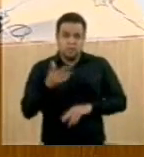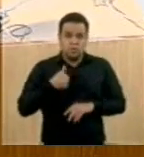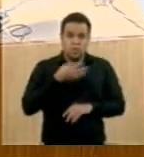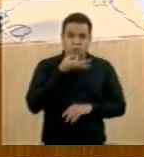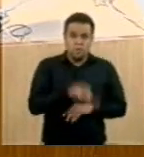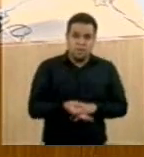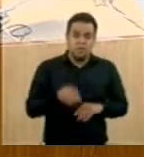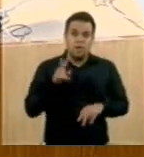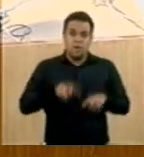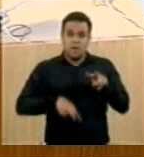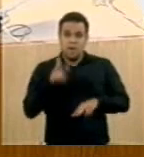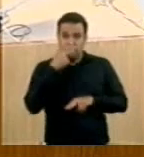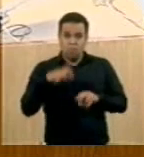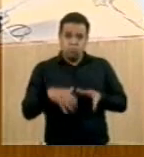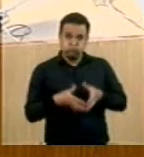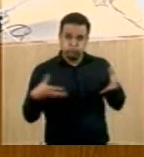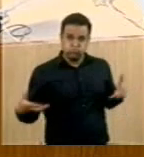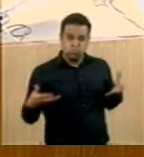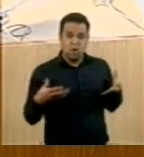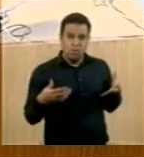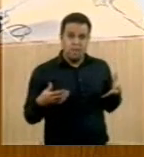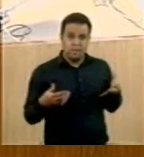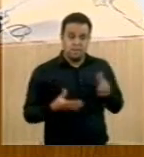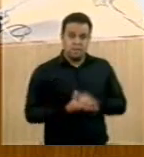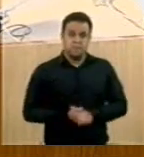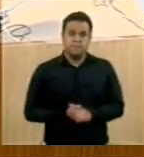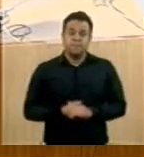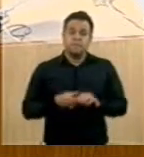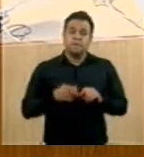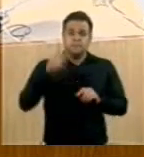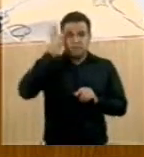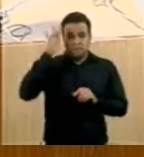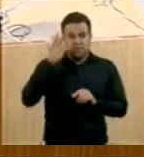se robustece a partir do que, na teoria